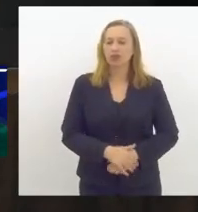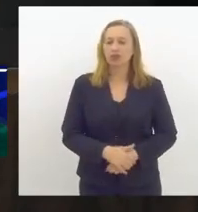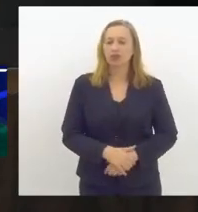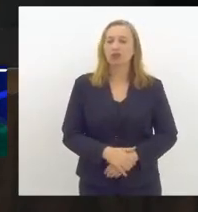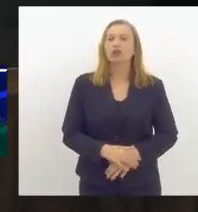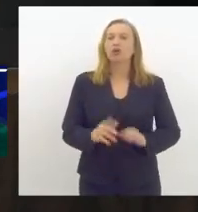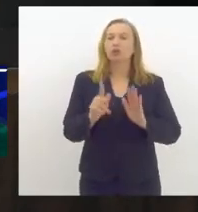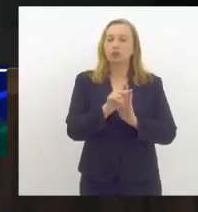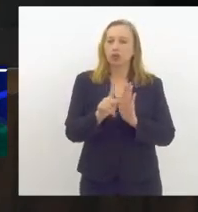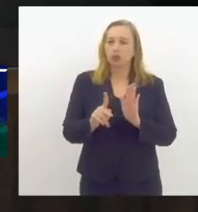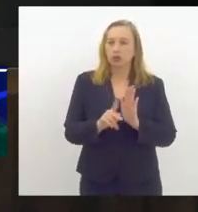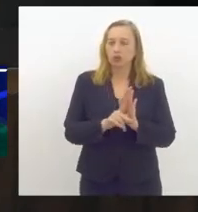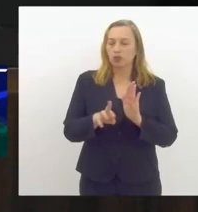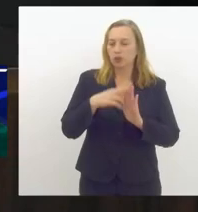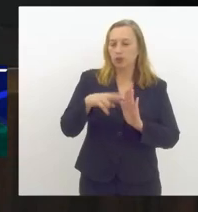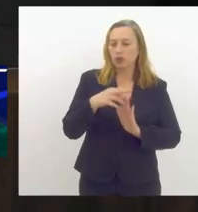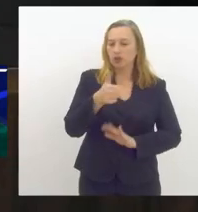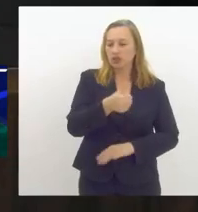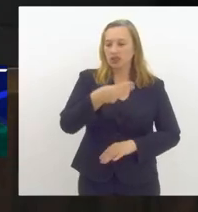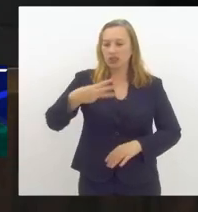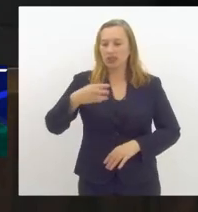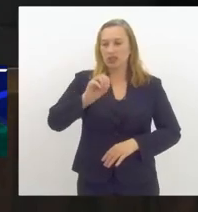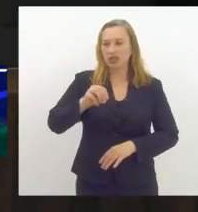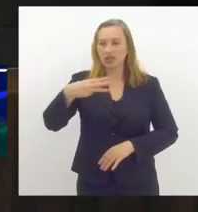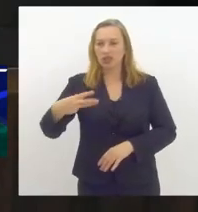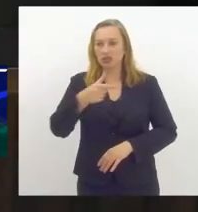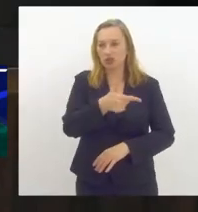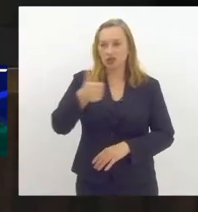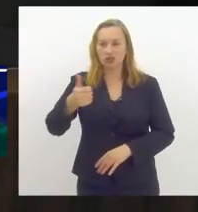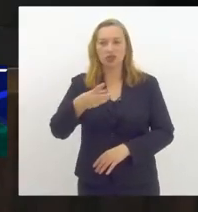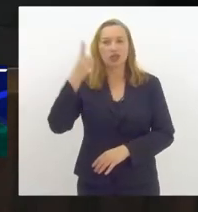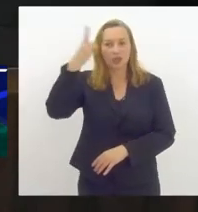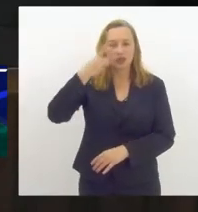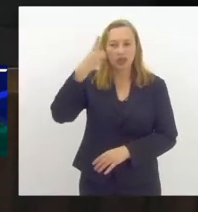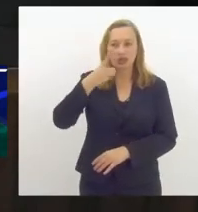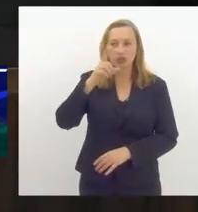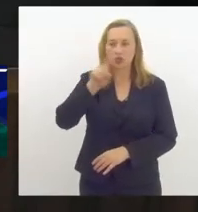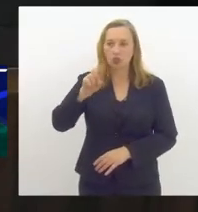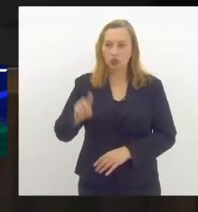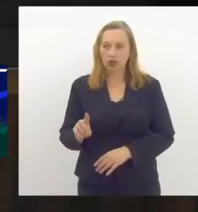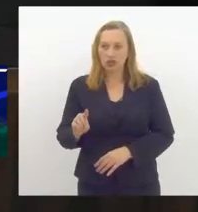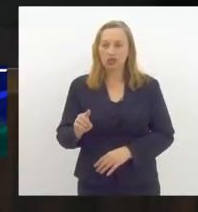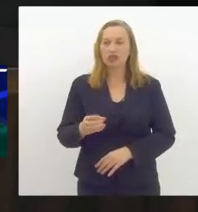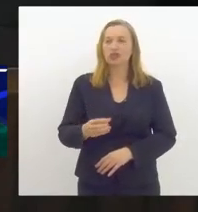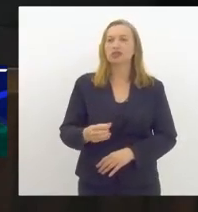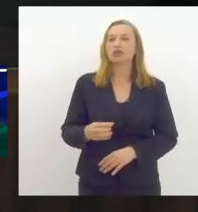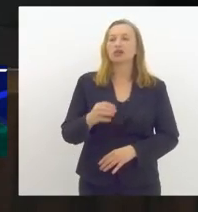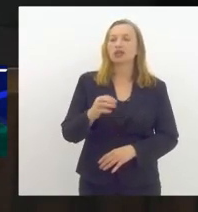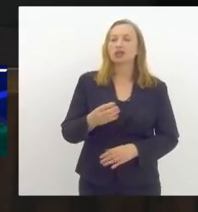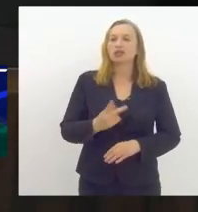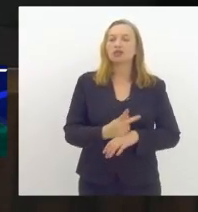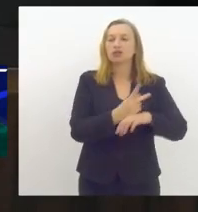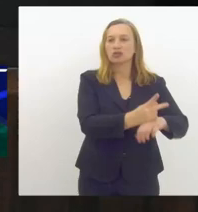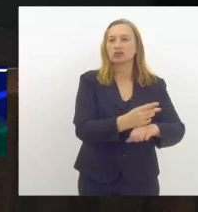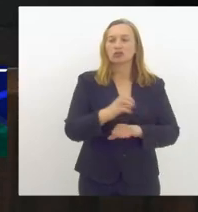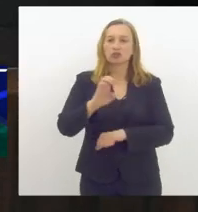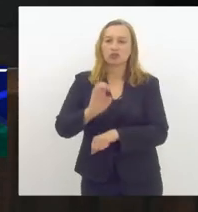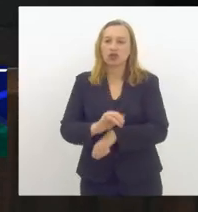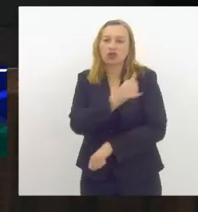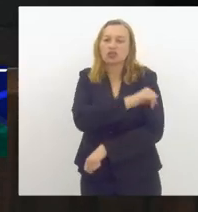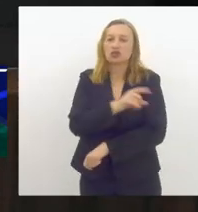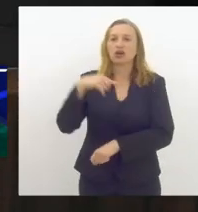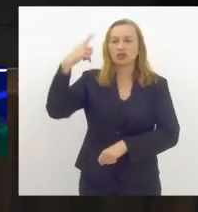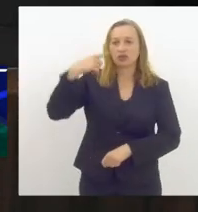pode a solução 303 22 de autoria do deputado Luiz Martins que consegue o título de benemérito do Estado do Rio de Janeiro